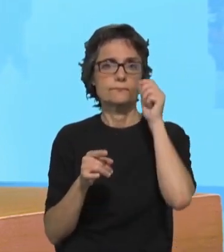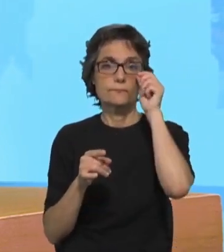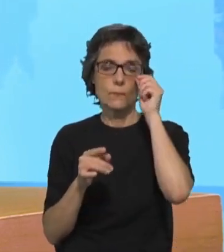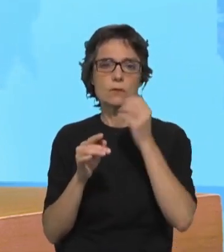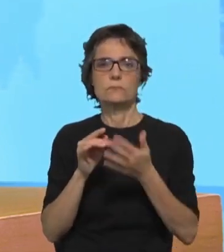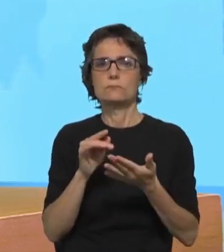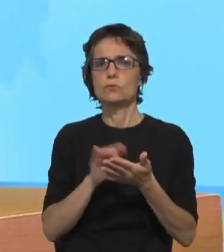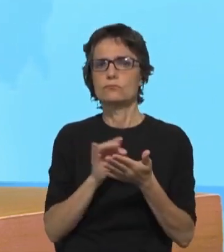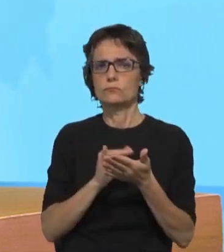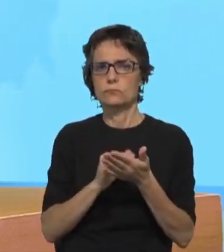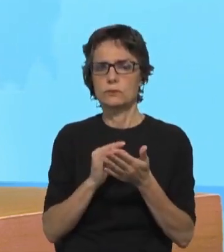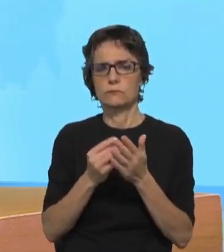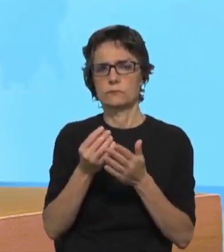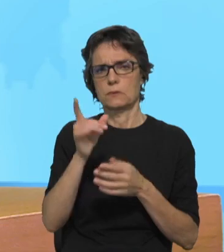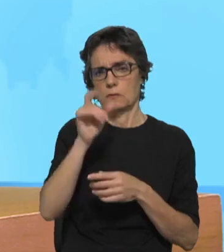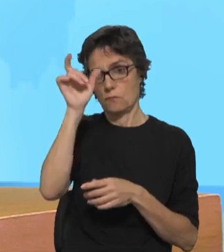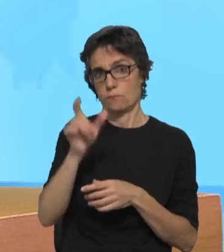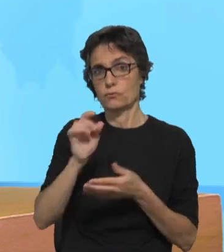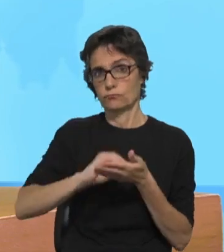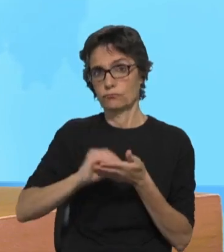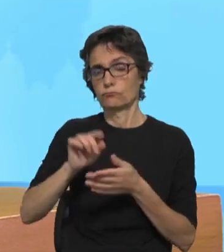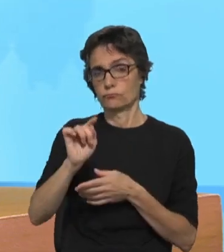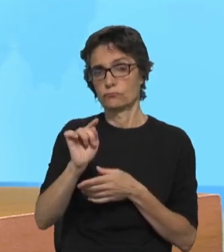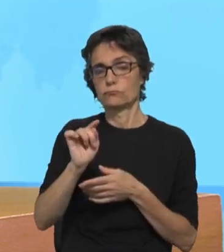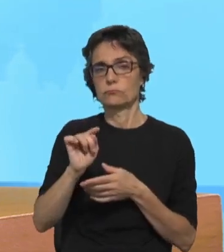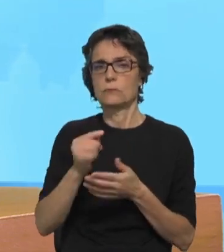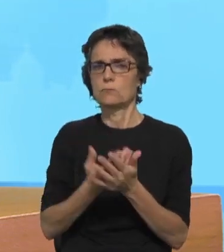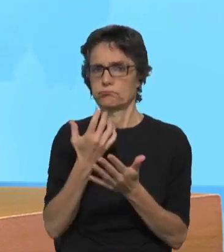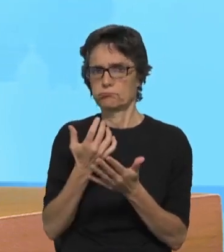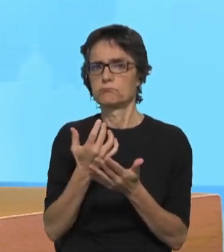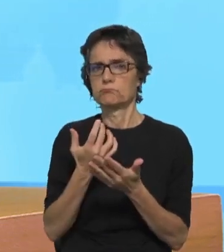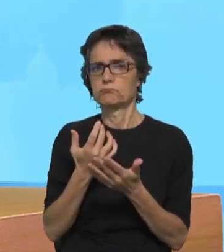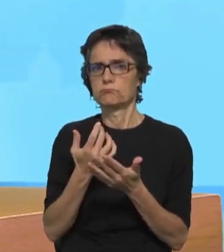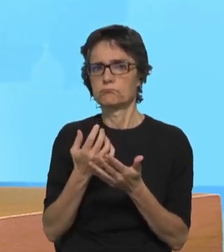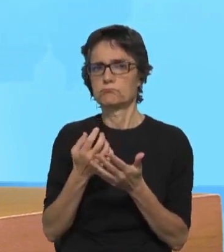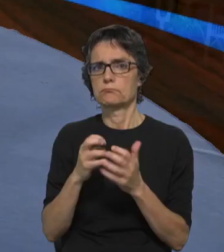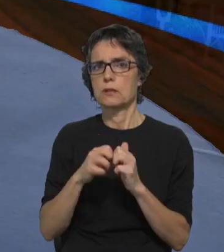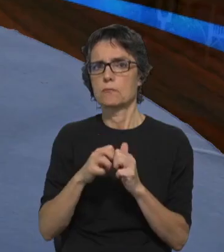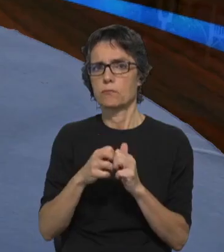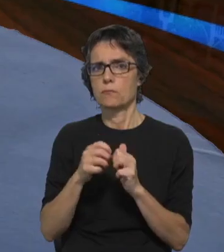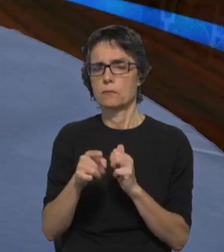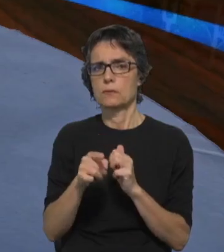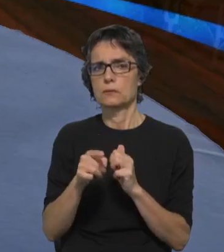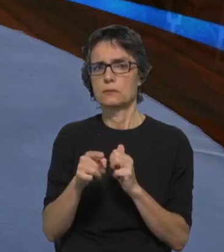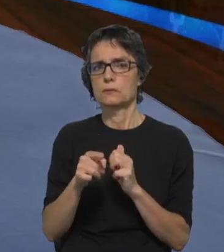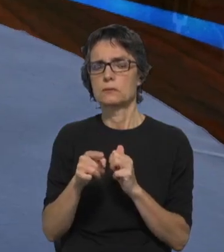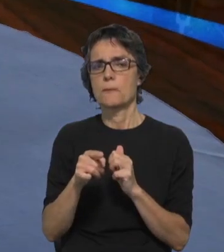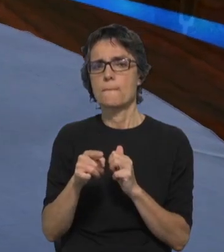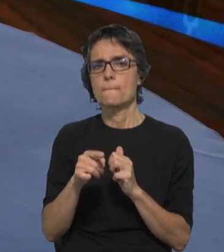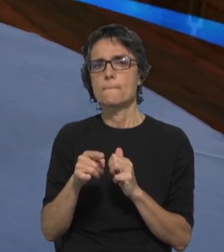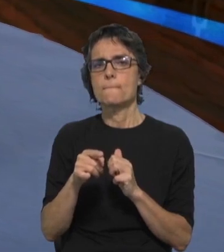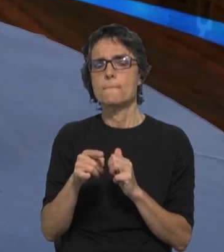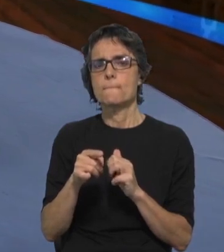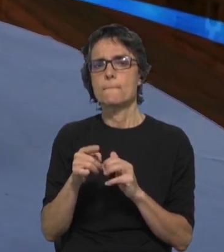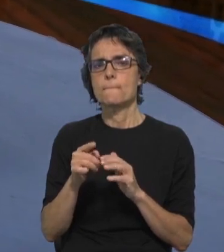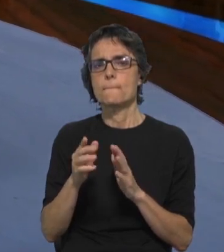obra e um autor que de facto marcaram a consciência deste problema, enfim, já na nossa modernidade.